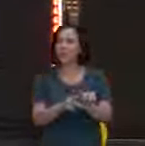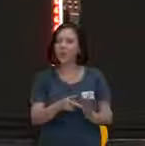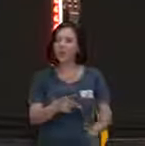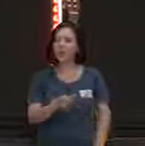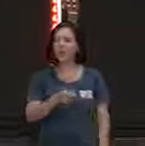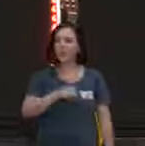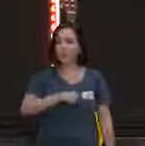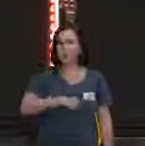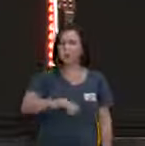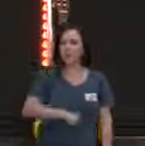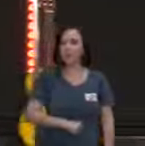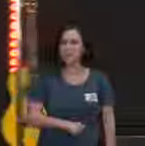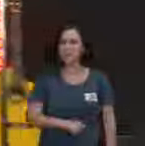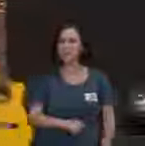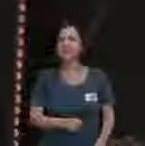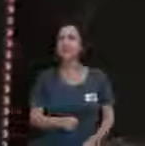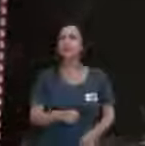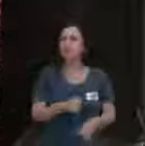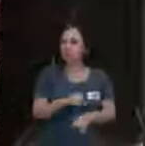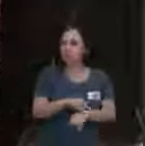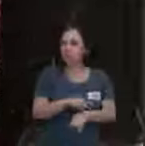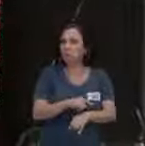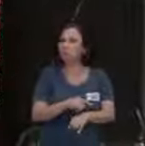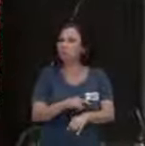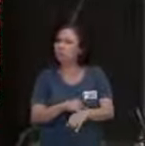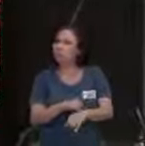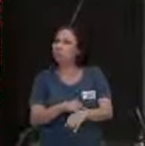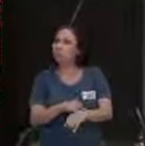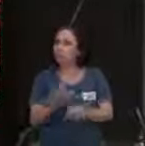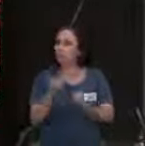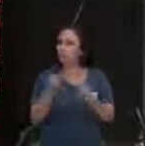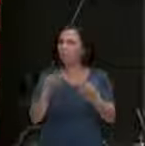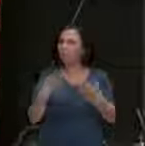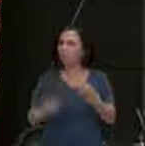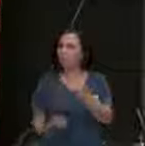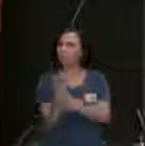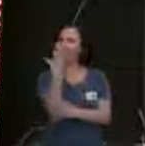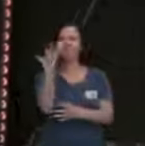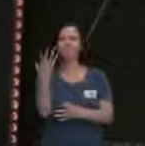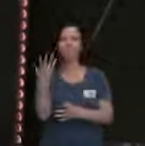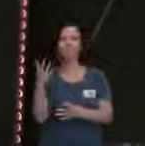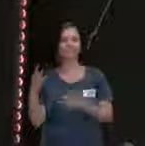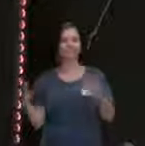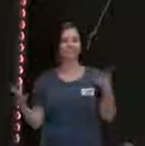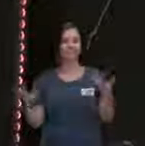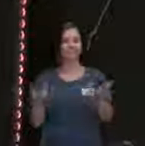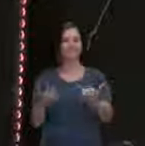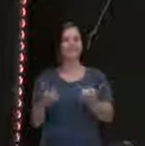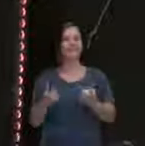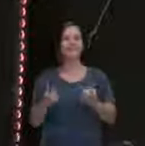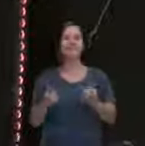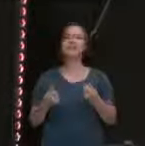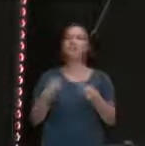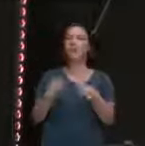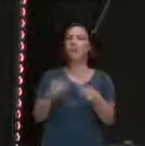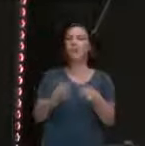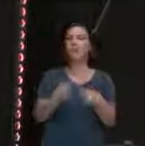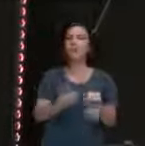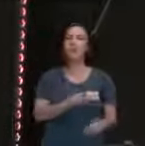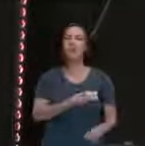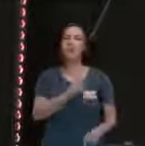e o vaso sanitário uma grande invenção grande invenção porque trouxe qualidade de vida